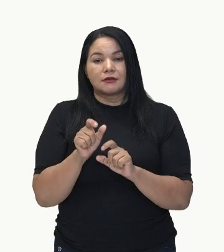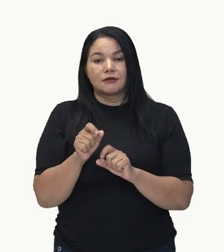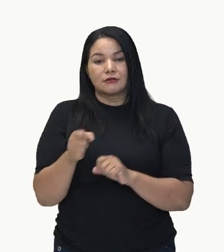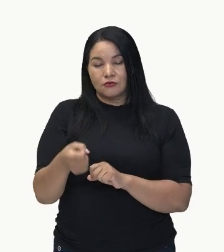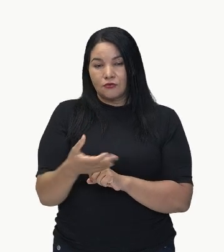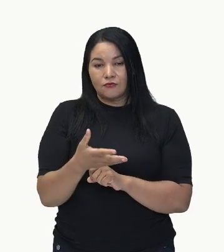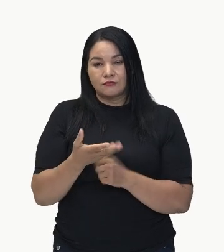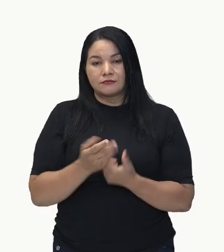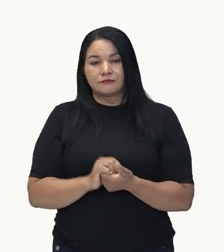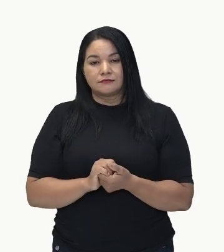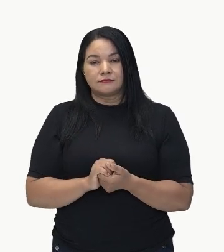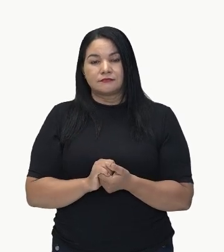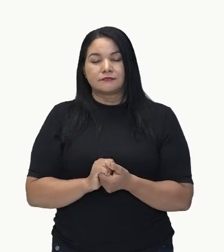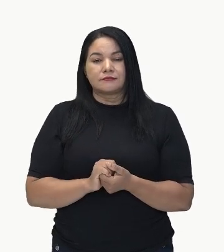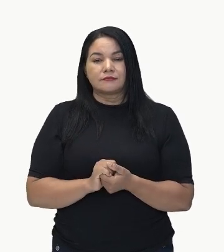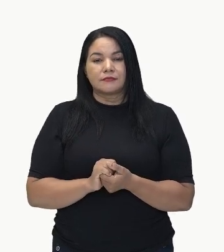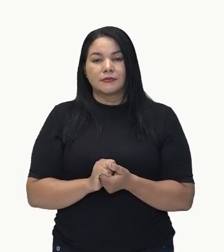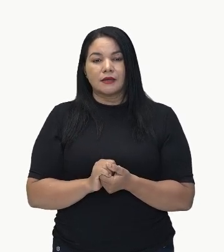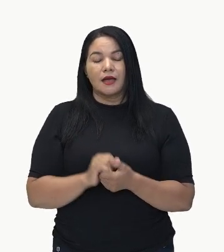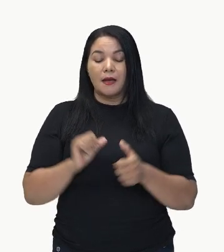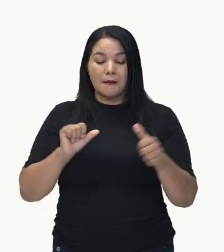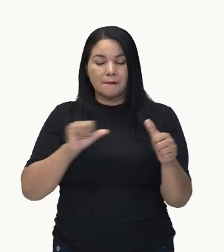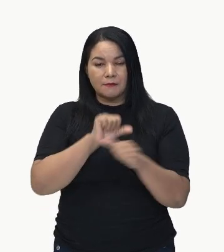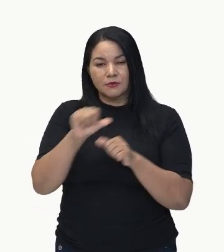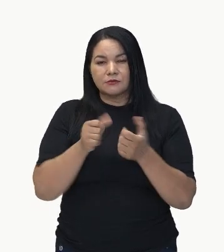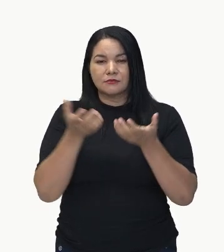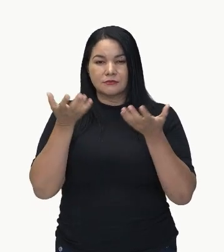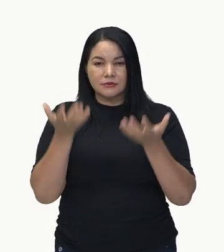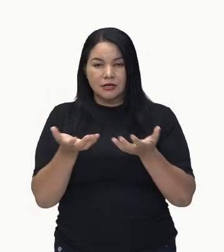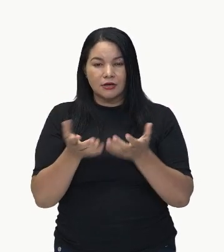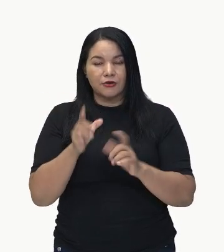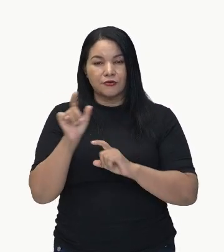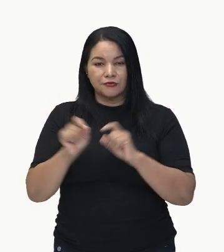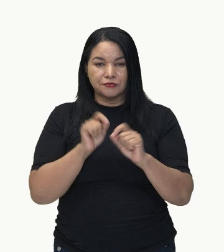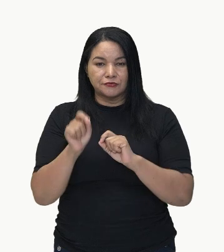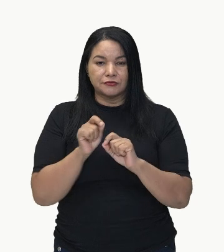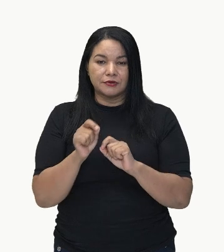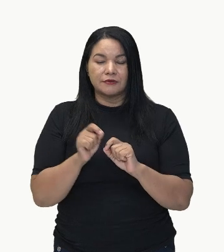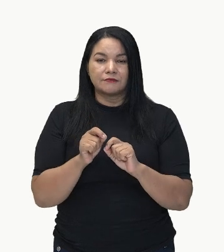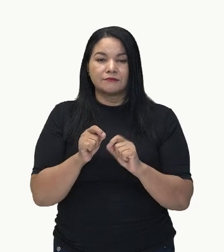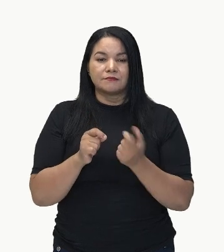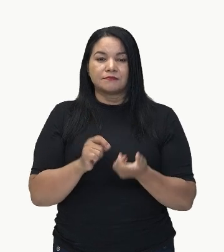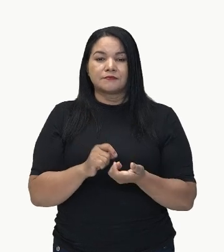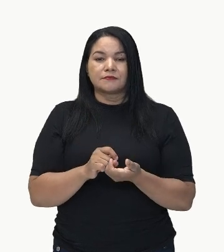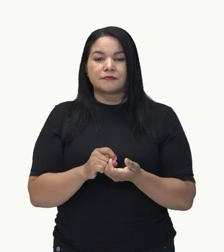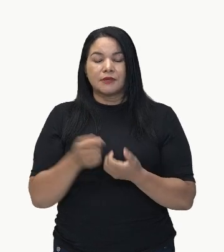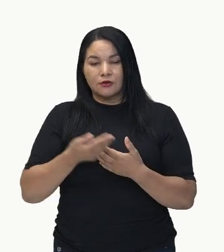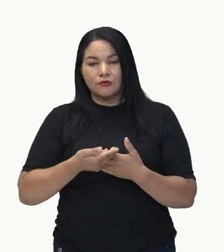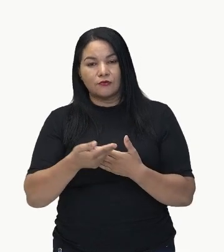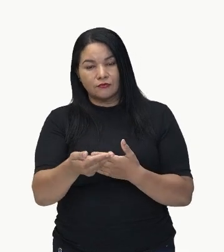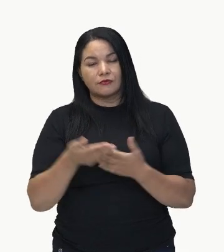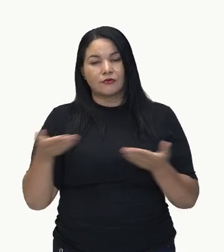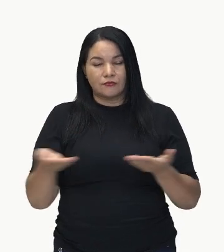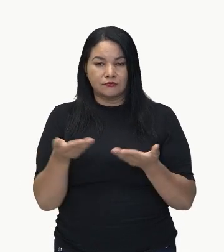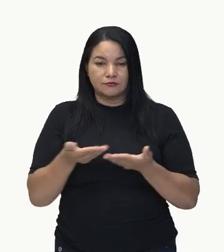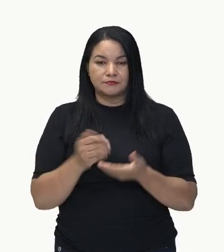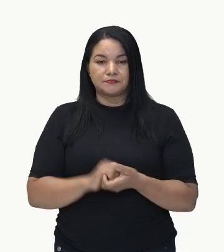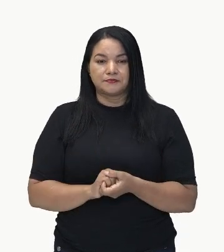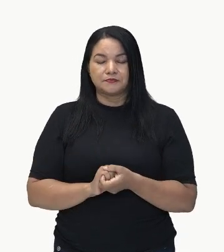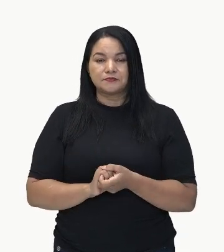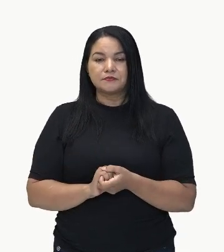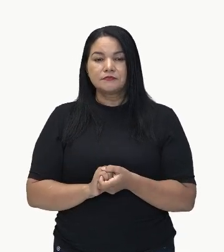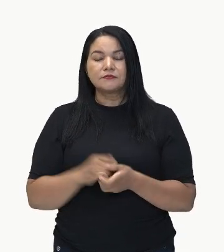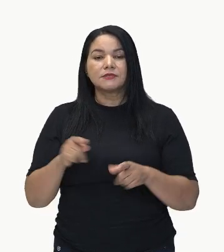o modernismo. Ele quer manter tendências clássicas, tá bom? E olhem só sobre Ricardo Reis.